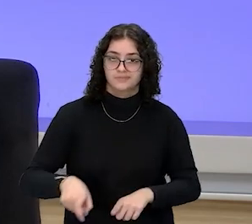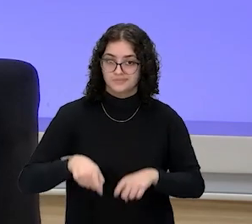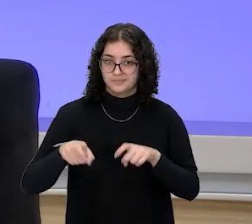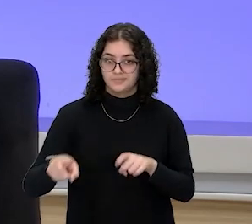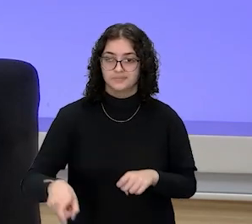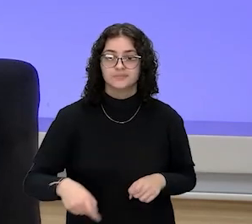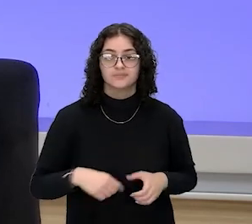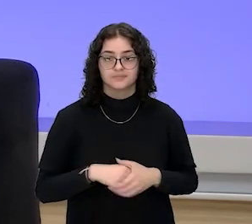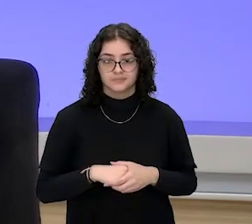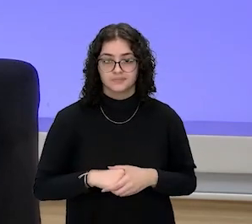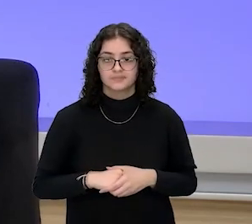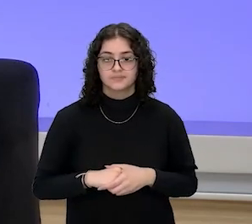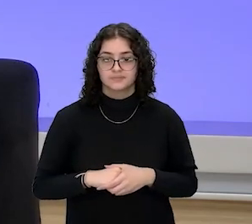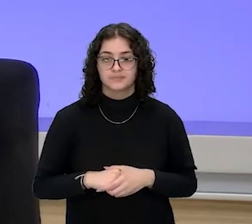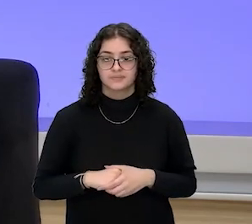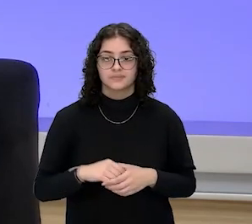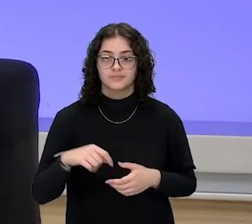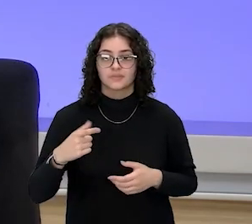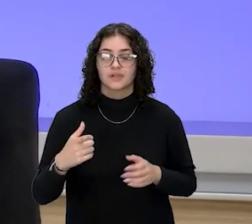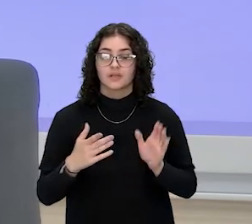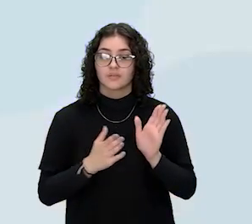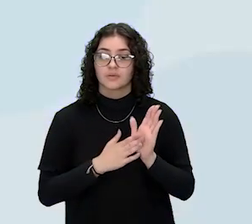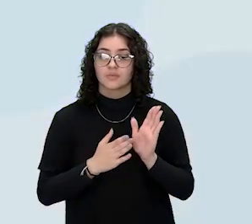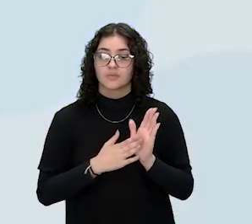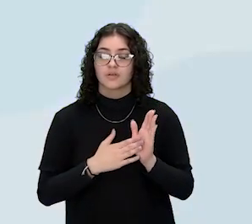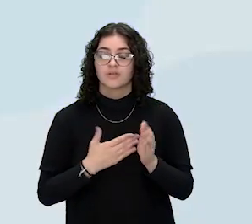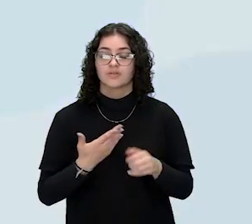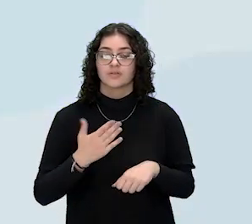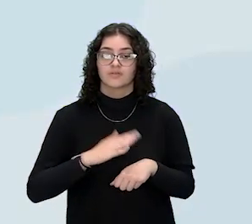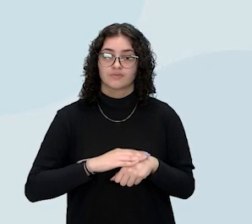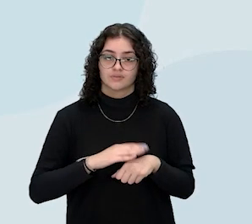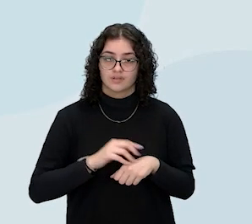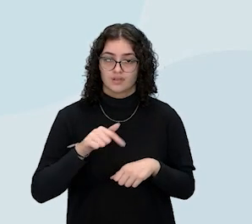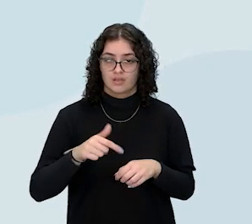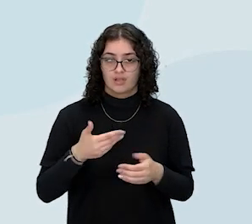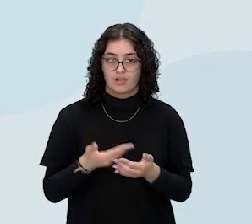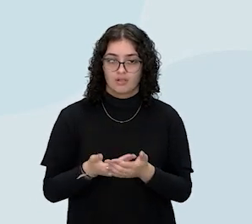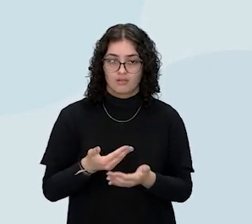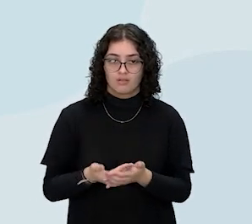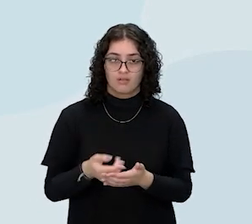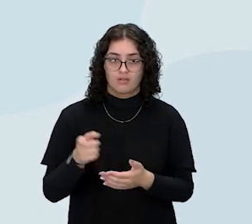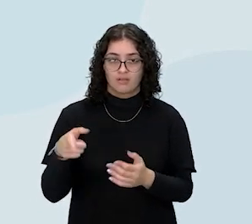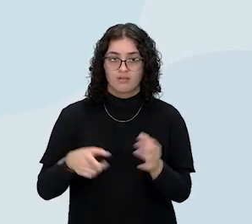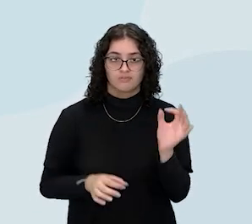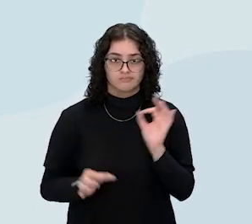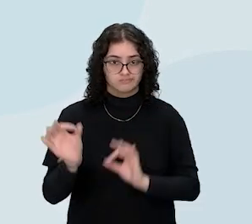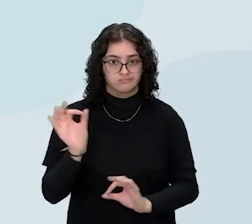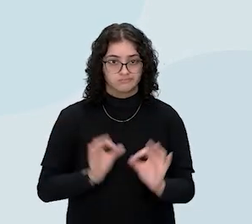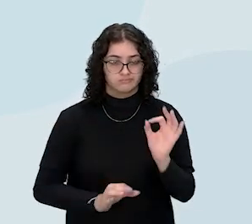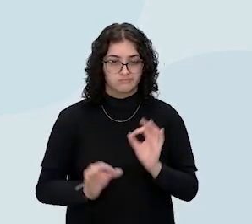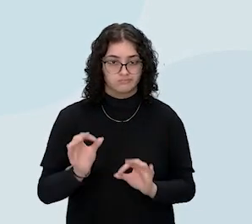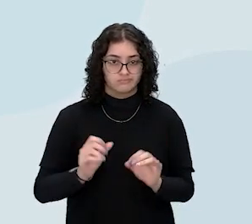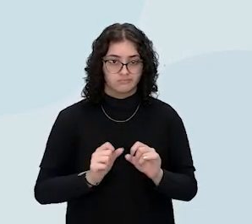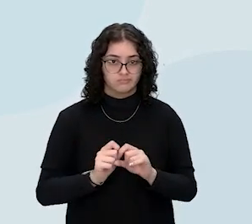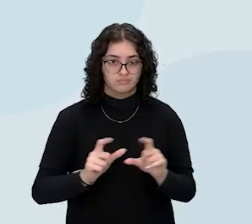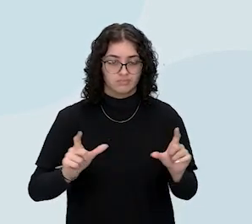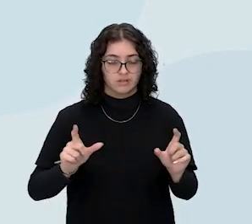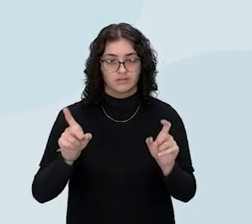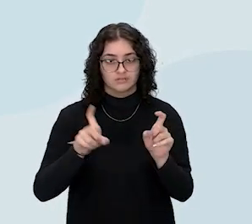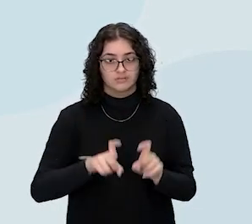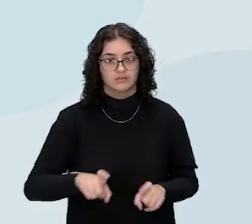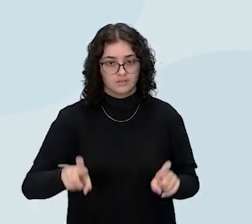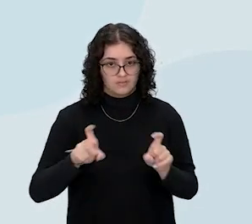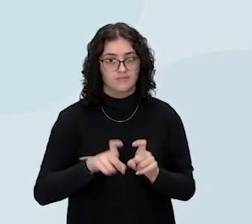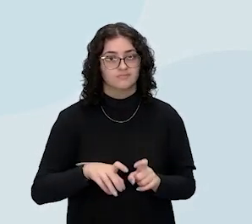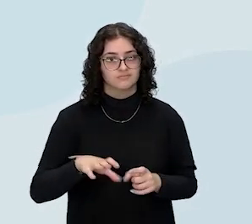também. Bom, a proposta para o desdobramento dessa aula é que vocês montem aí então um mural digital de vocês.